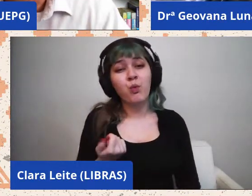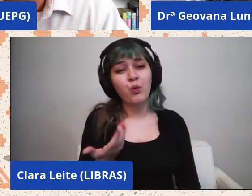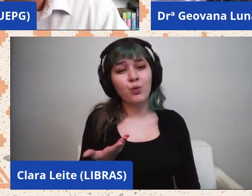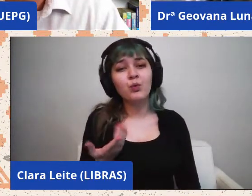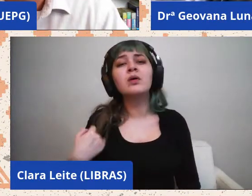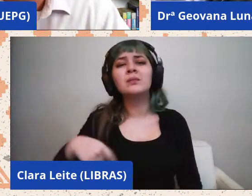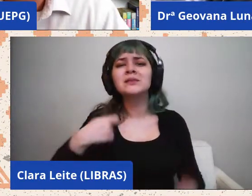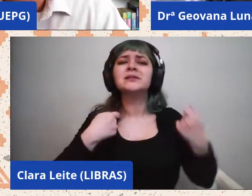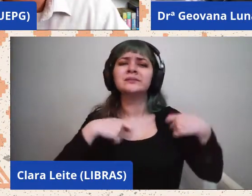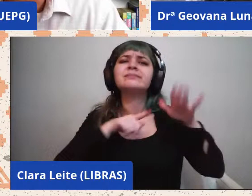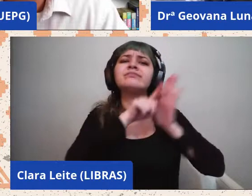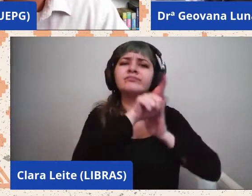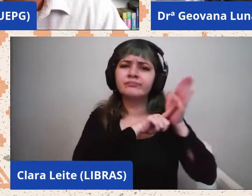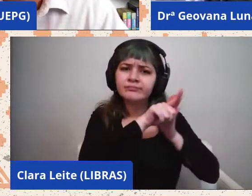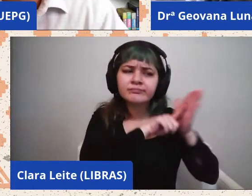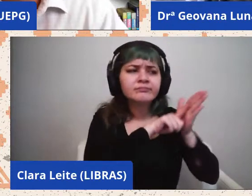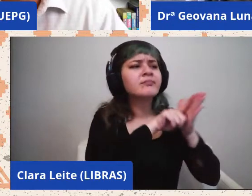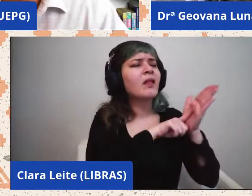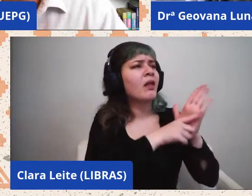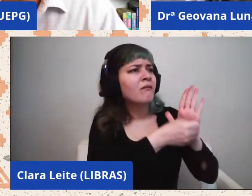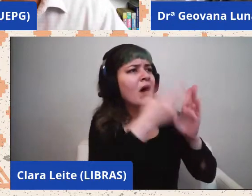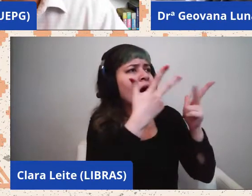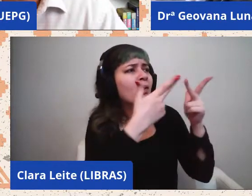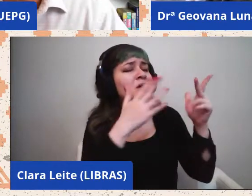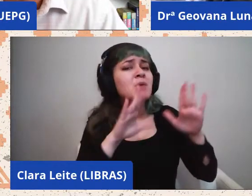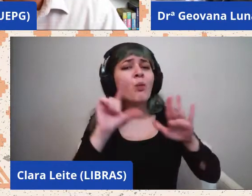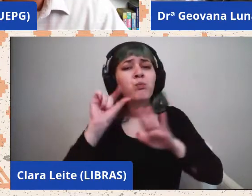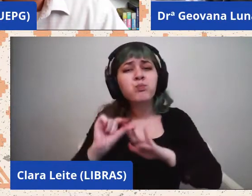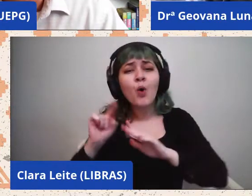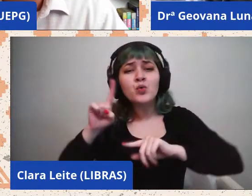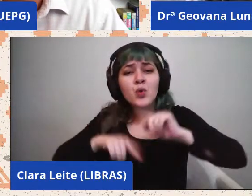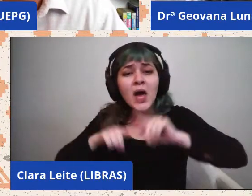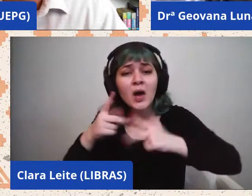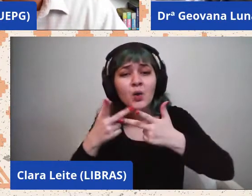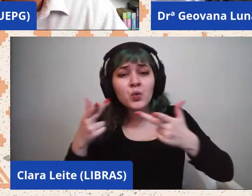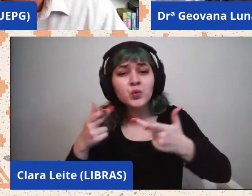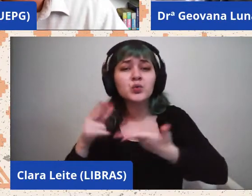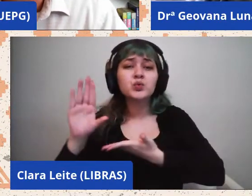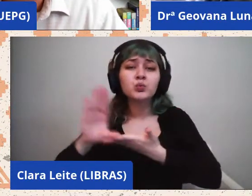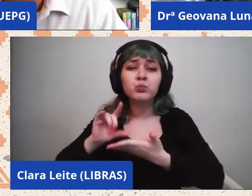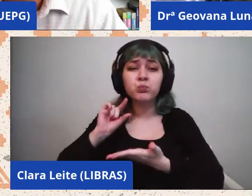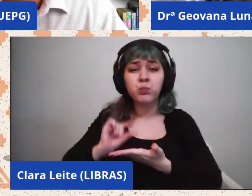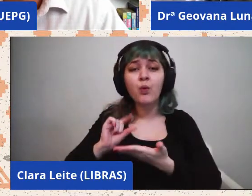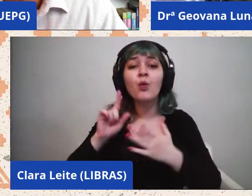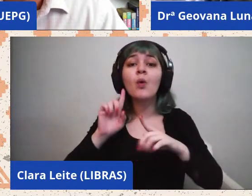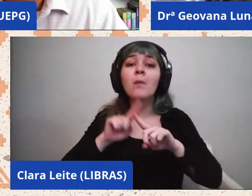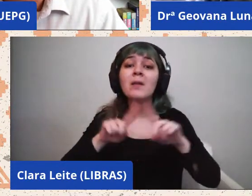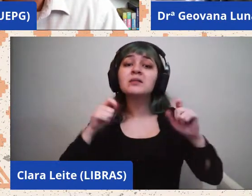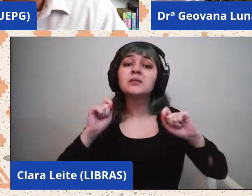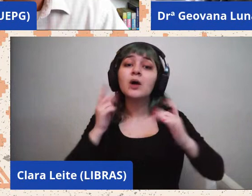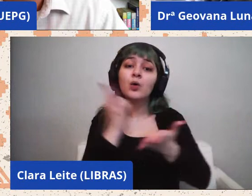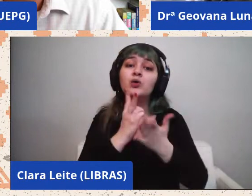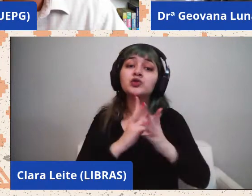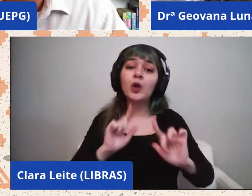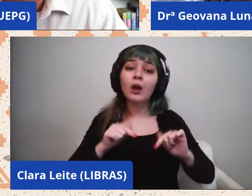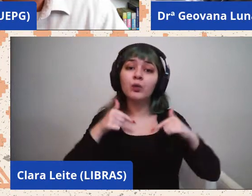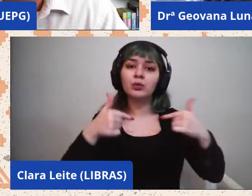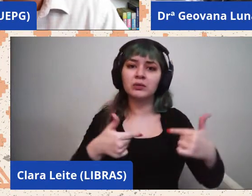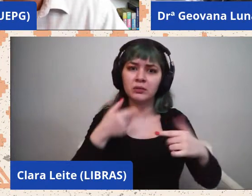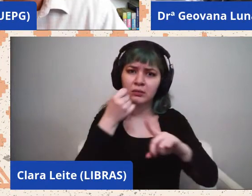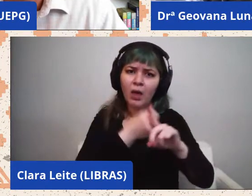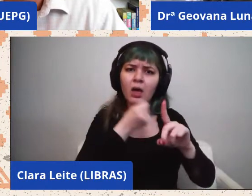muita pesquisa com pouco recurso e, mesmo assim, temos que lutar para que a pesquisa chegue até